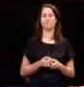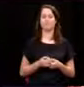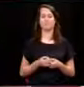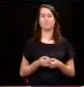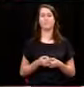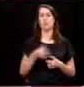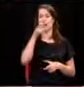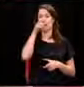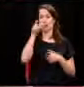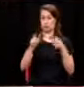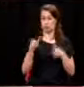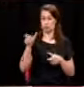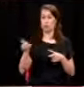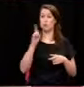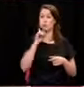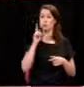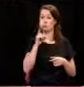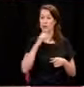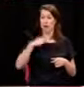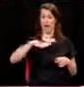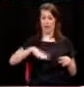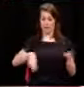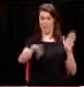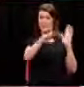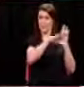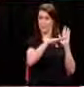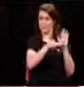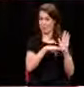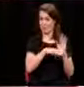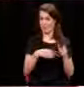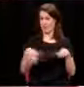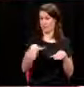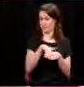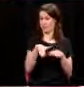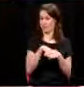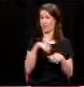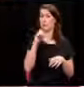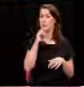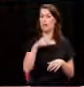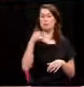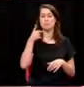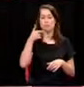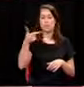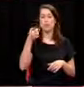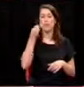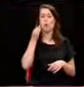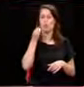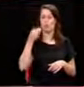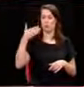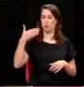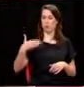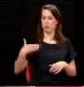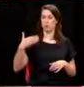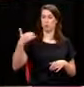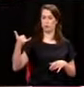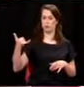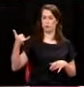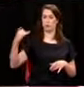telespectadores hoje surdos que queiram participar no Em Linha vão telefonar para o 12472, que está a passar em